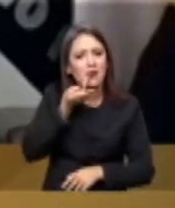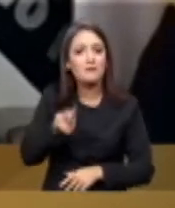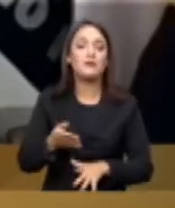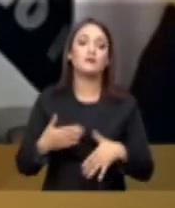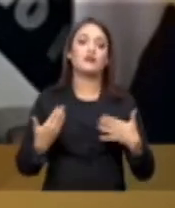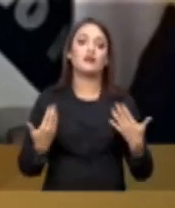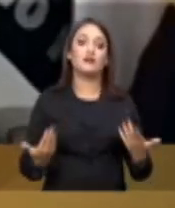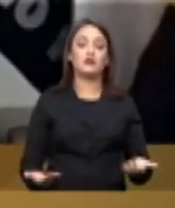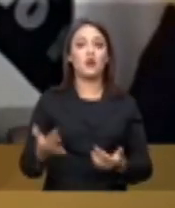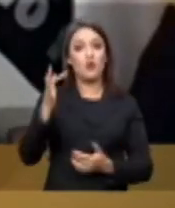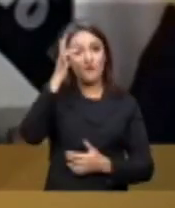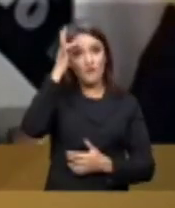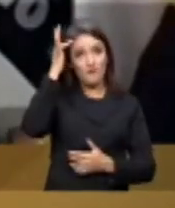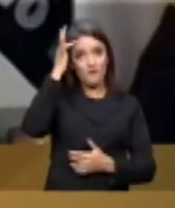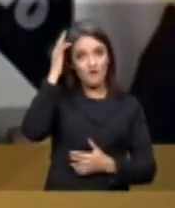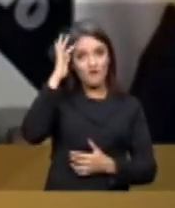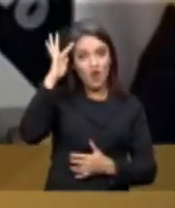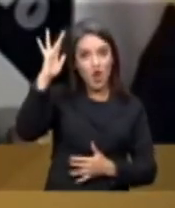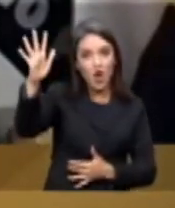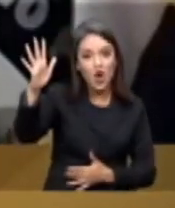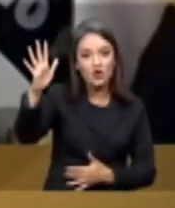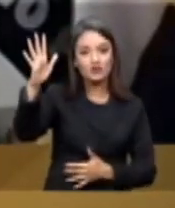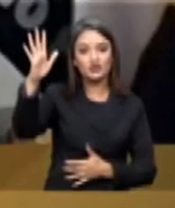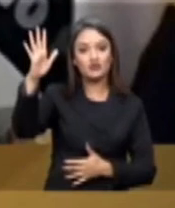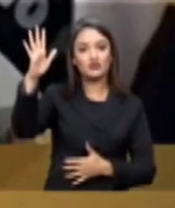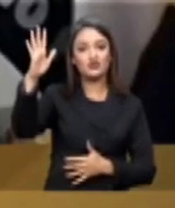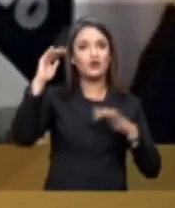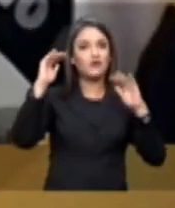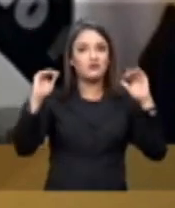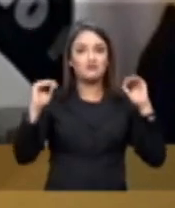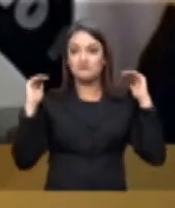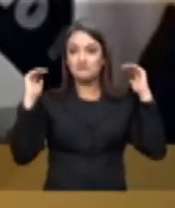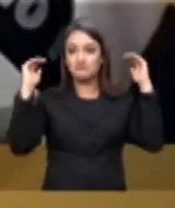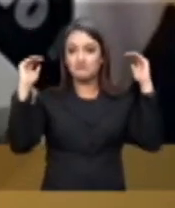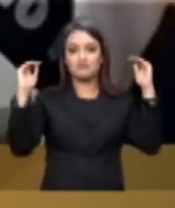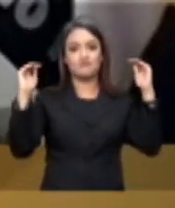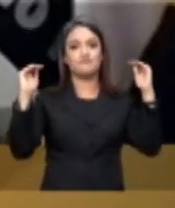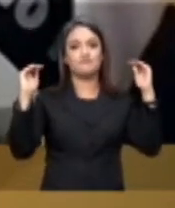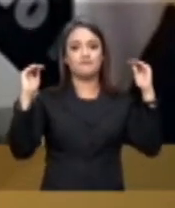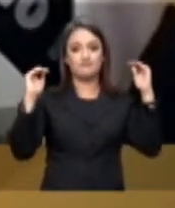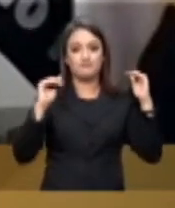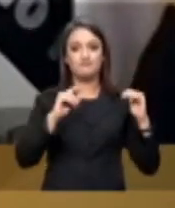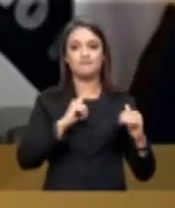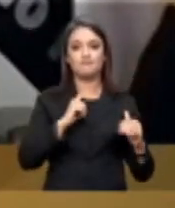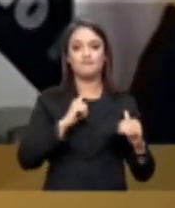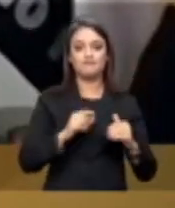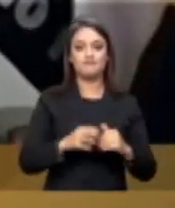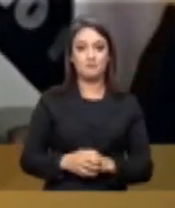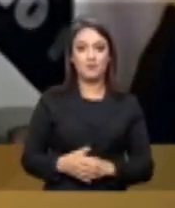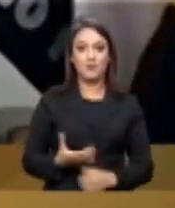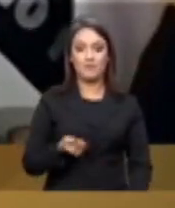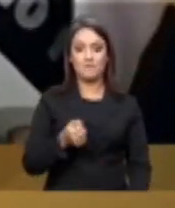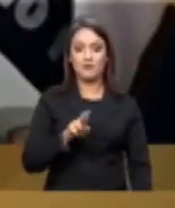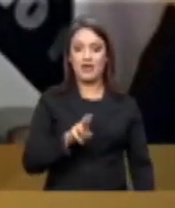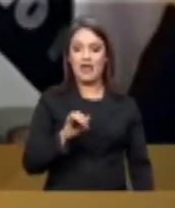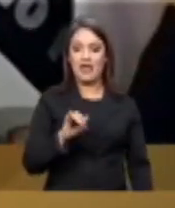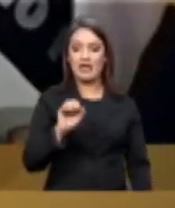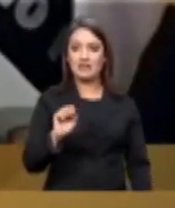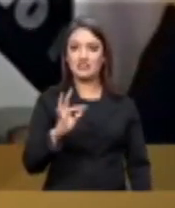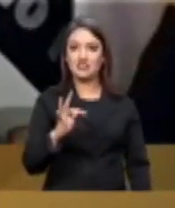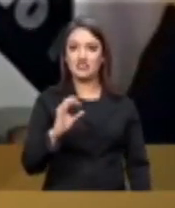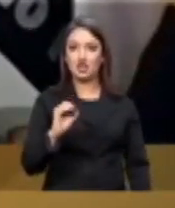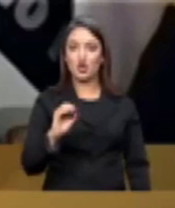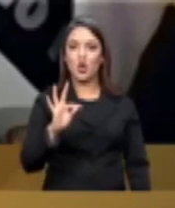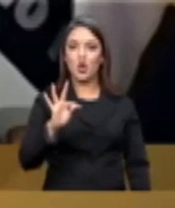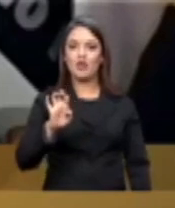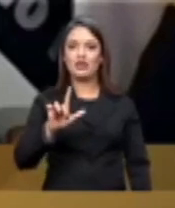filósofos, o mestre de todos os presentes na contemporaneidade, Aristóteles dizia,